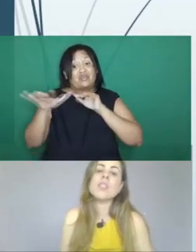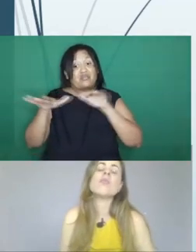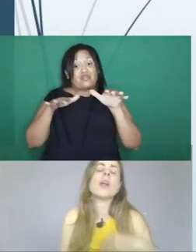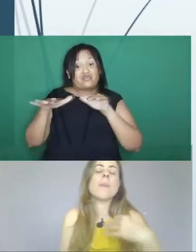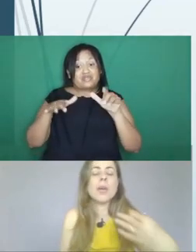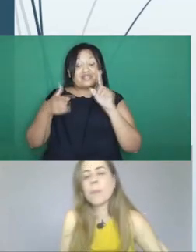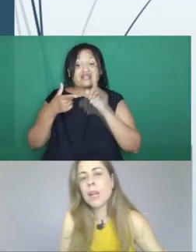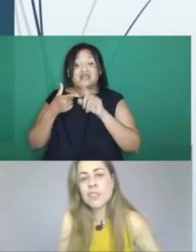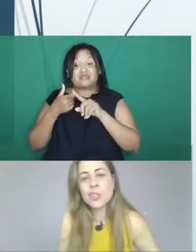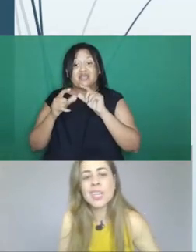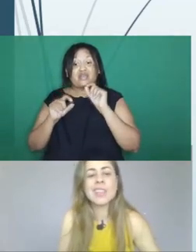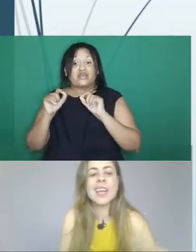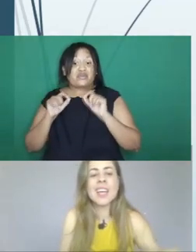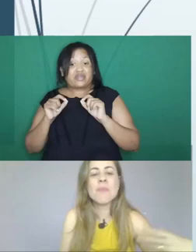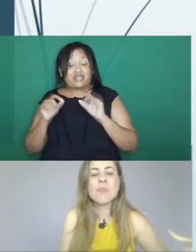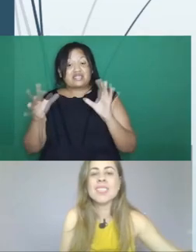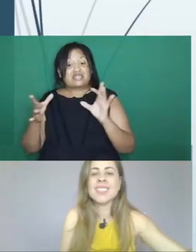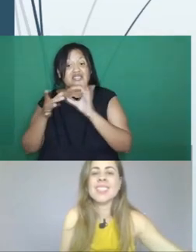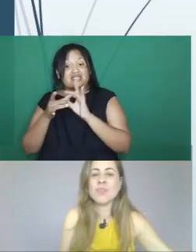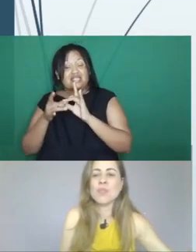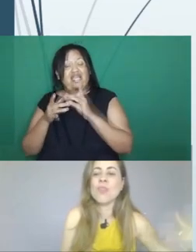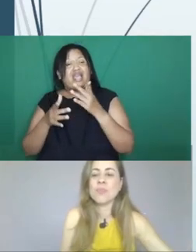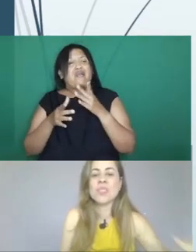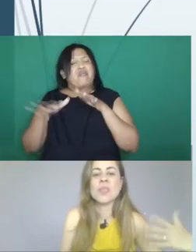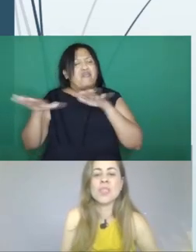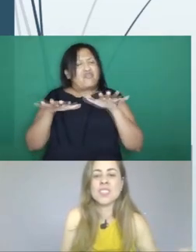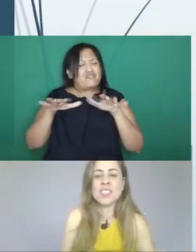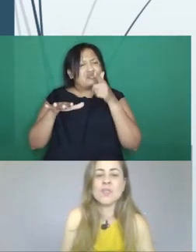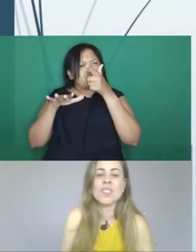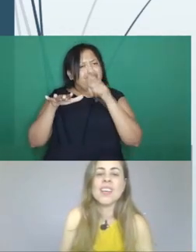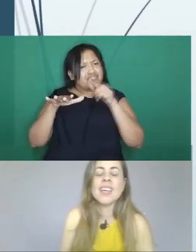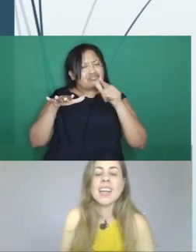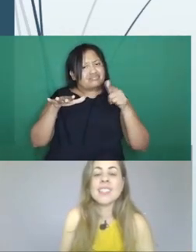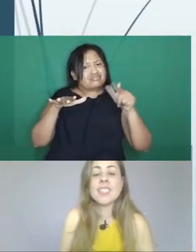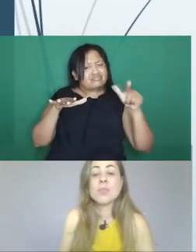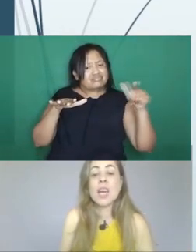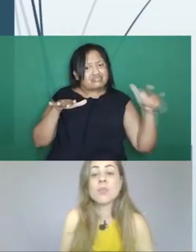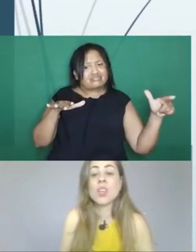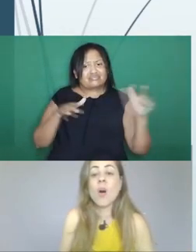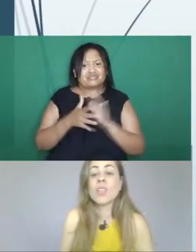repete-se também a palavra cognata repetitivos movimentos repetitivos